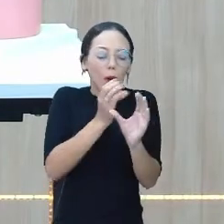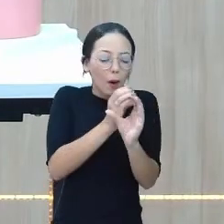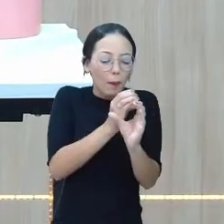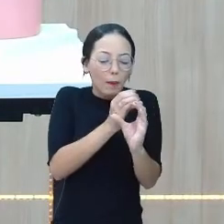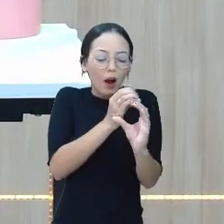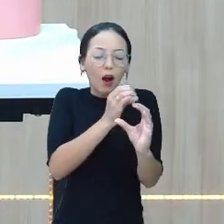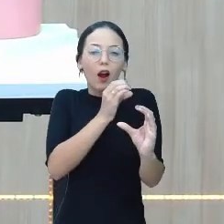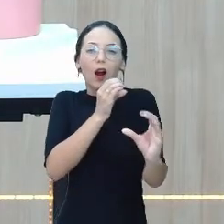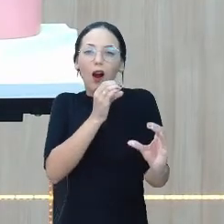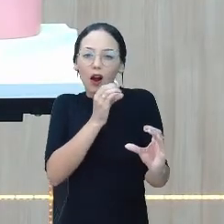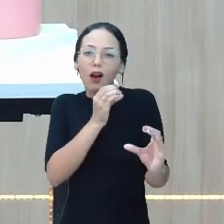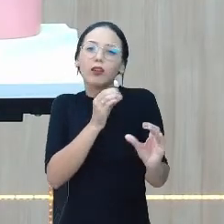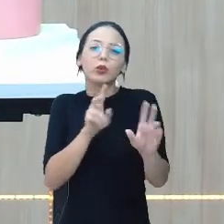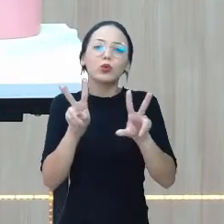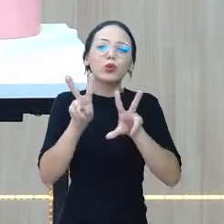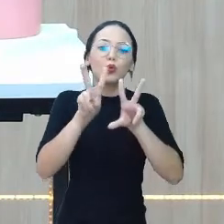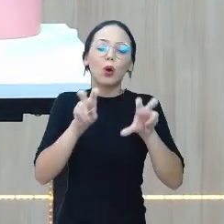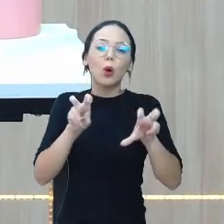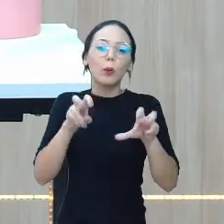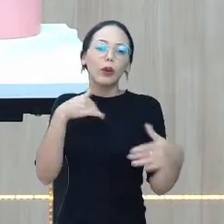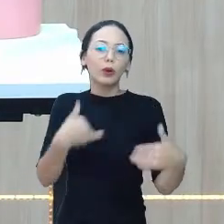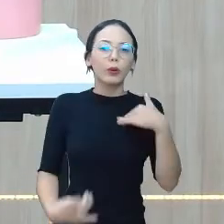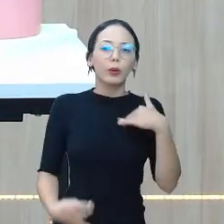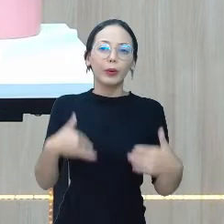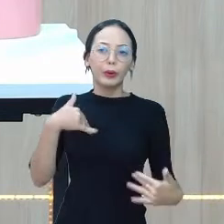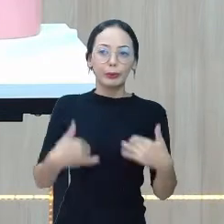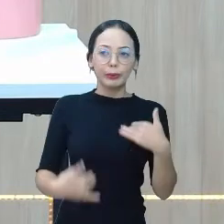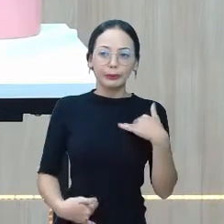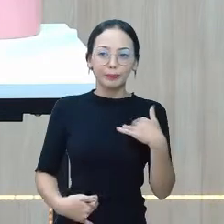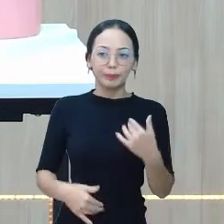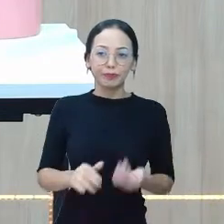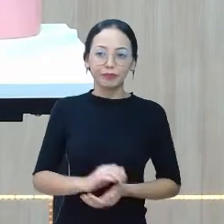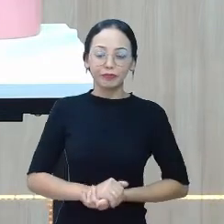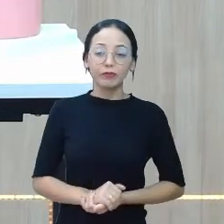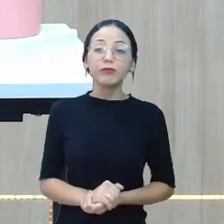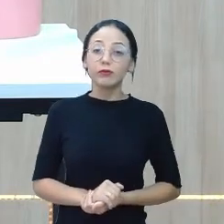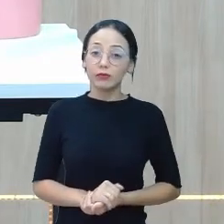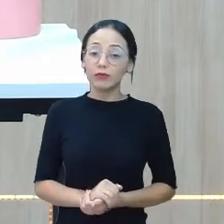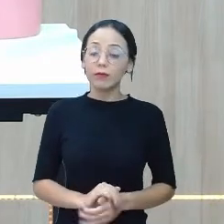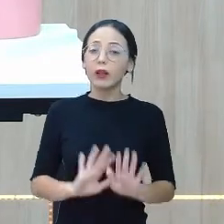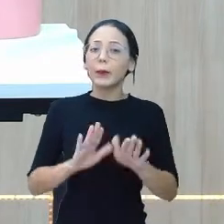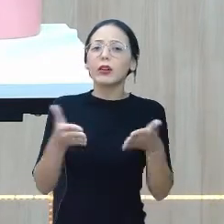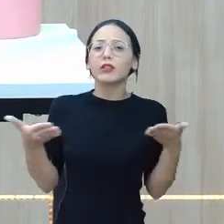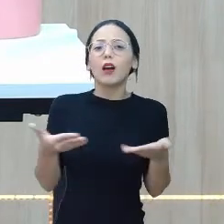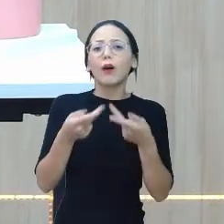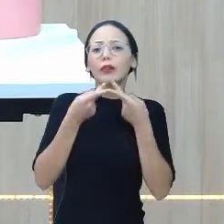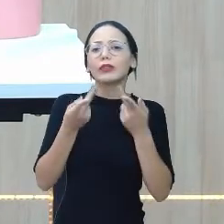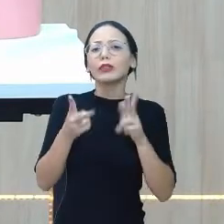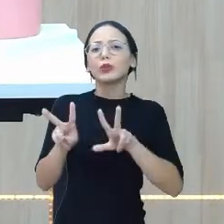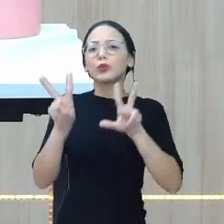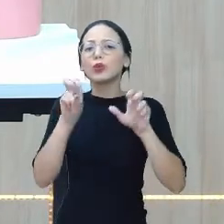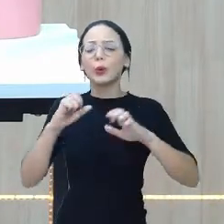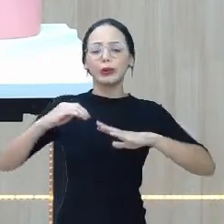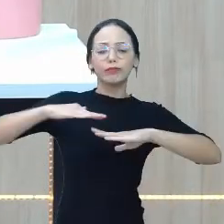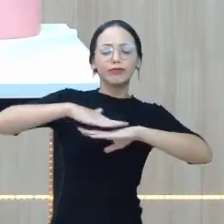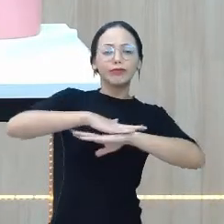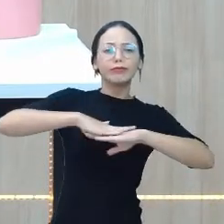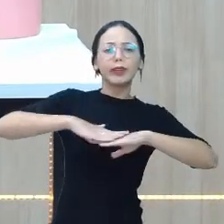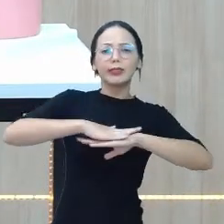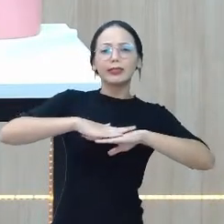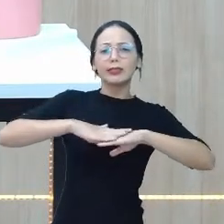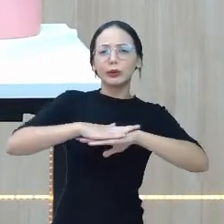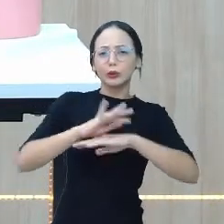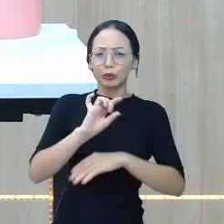ao macroscópio em relação aí ao nosso corpo. Mas, falando de tecido, nós não estamos